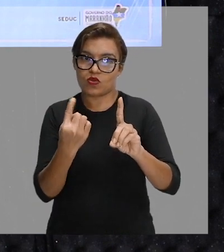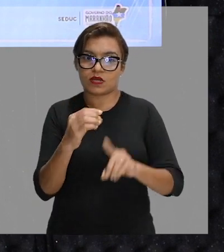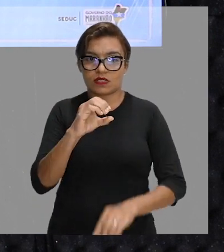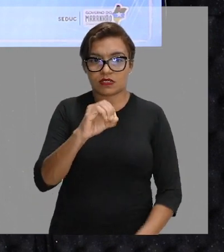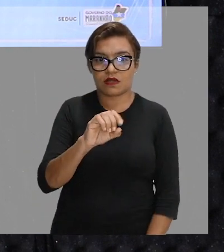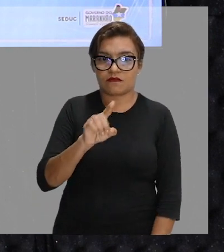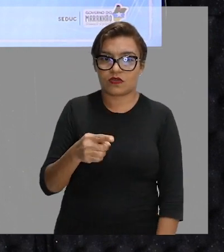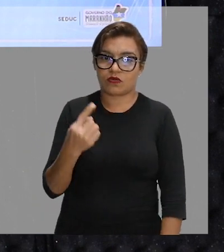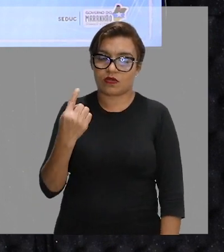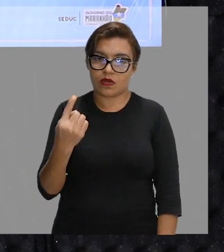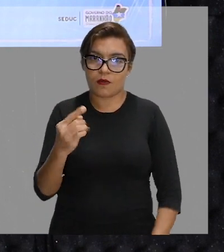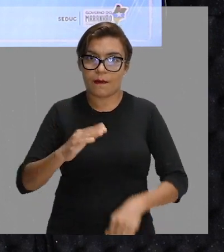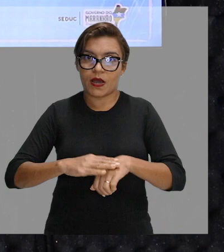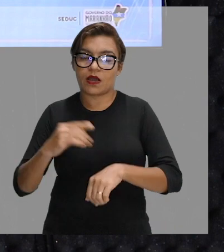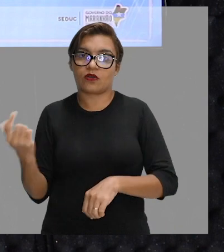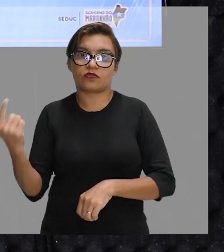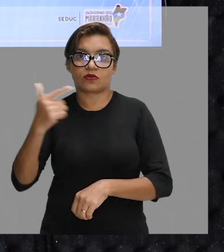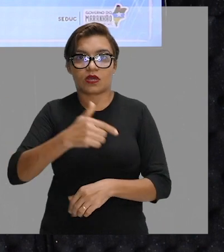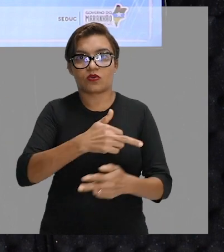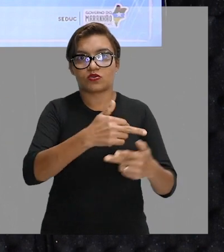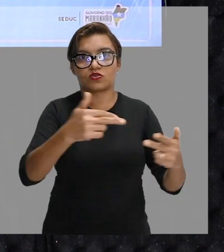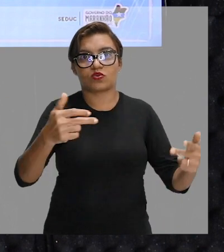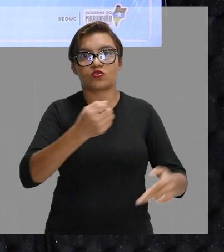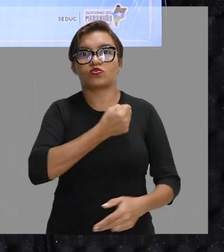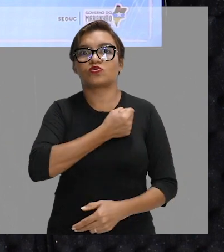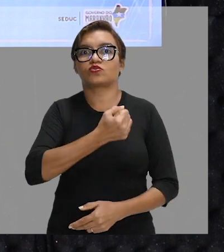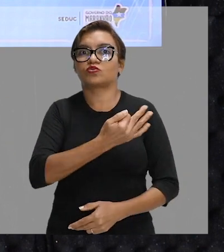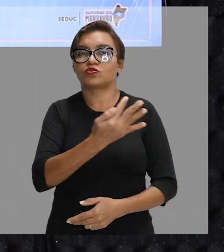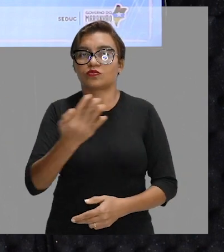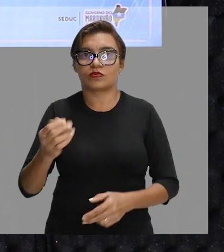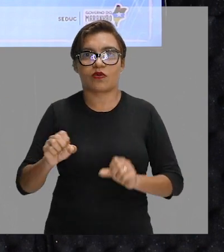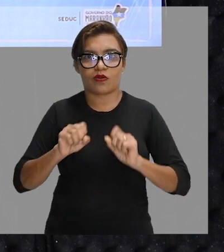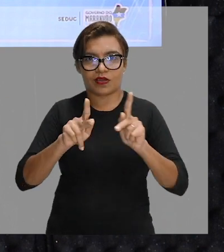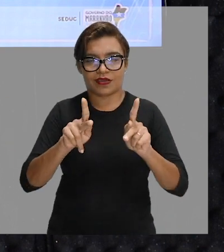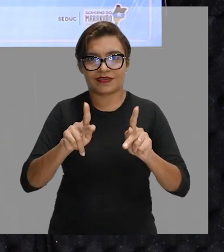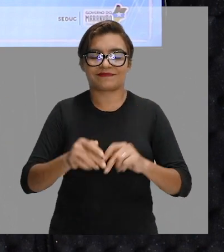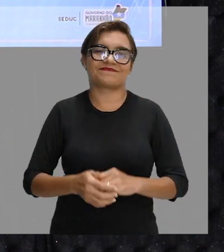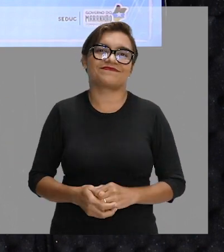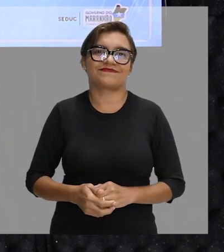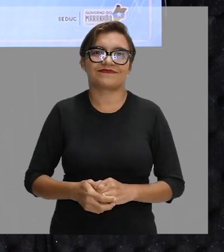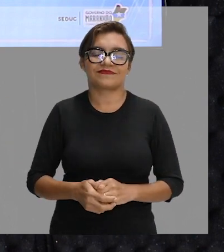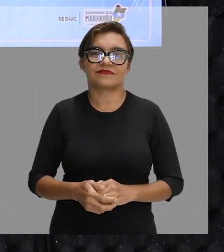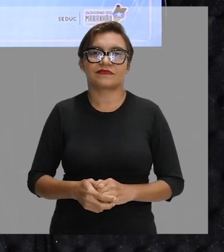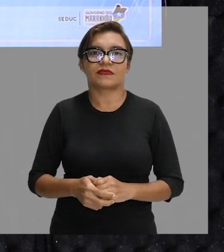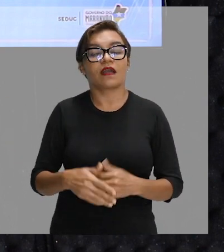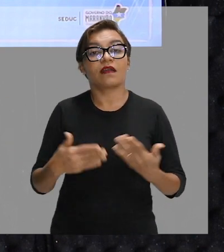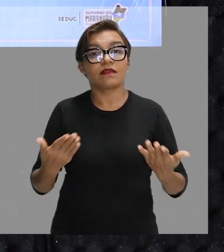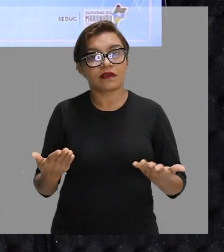do que todos esses valores. Então, aqui a resposta é a letra D. Ok, turma? Então, o efeito